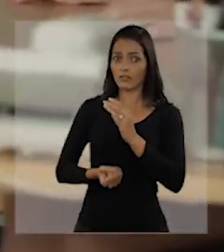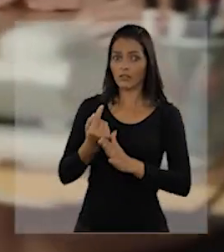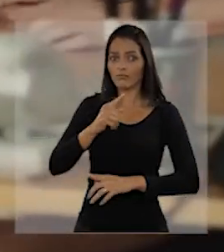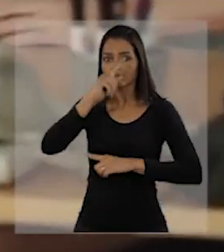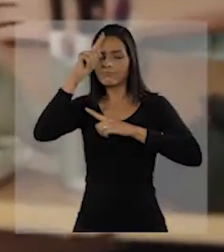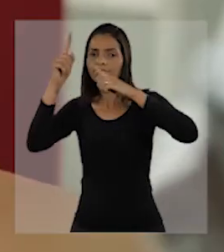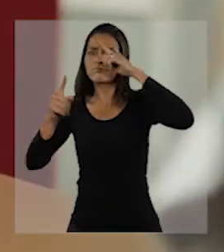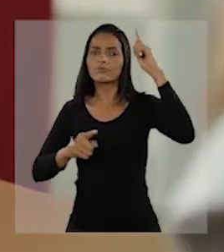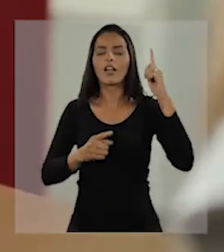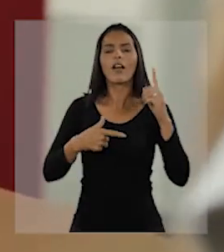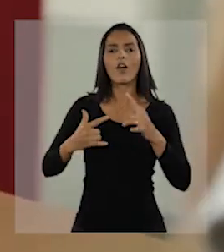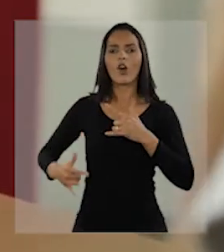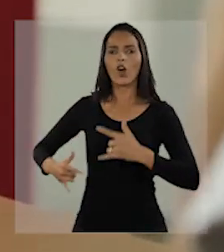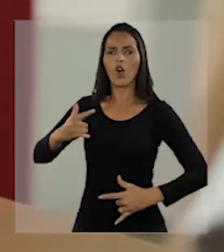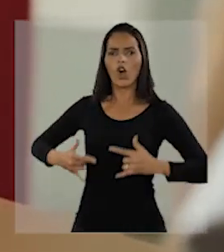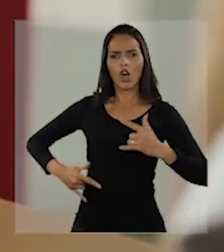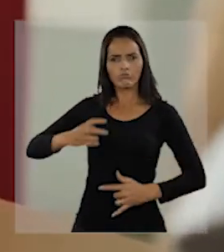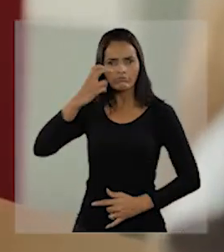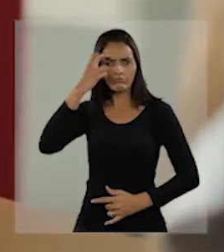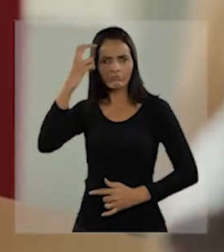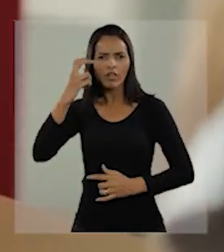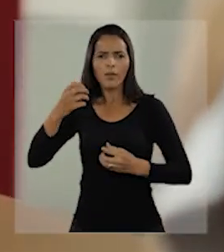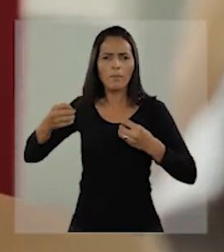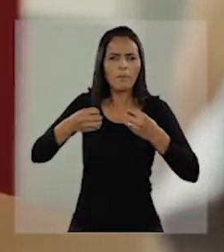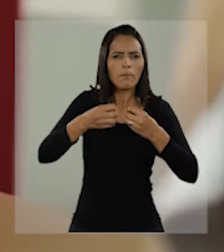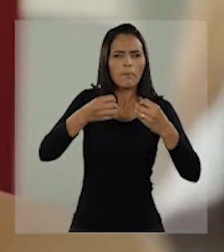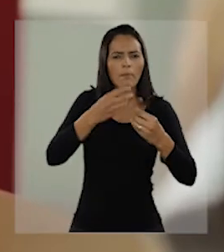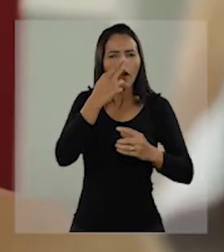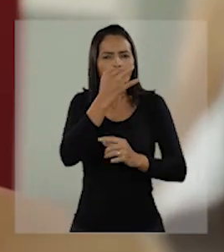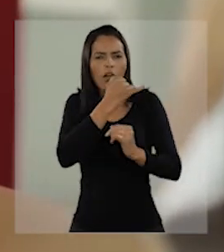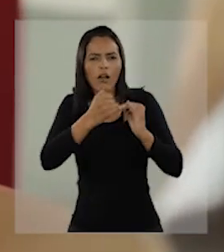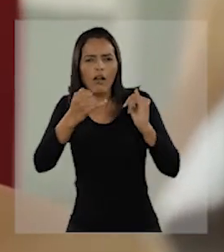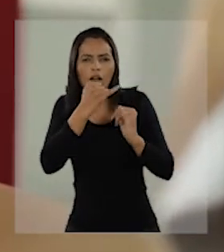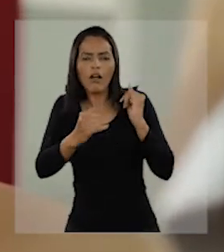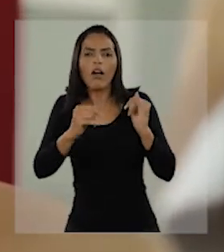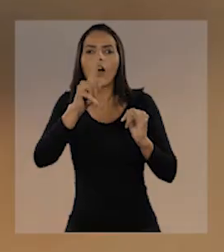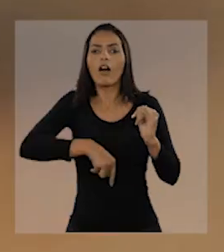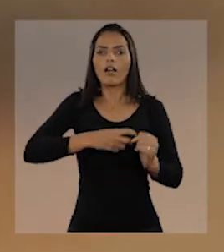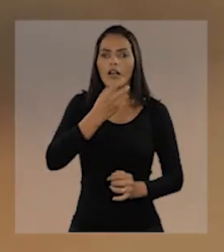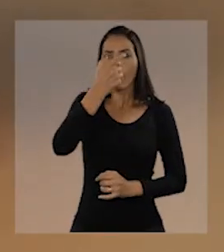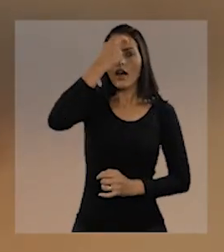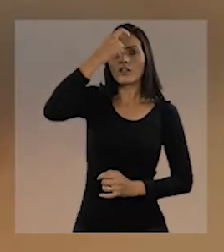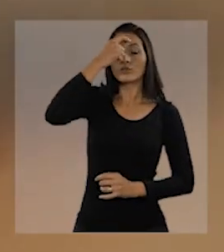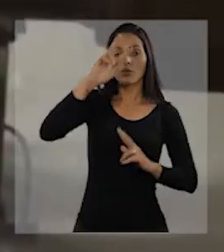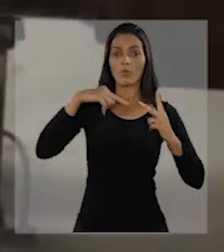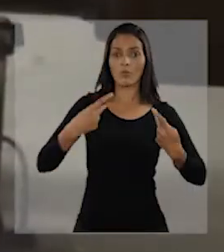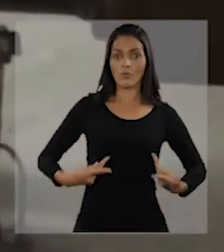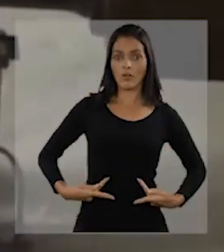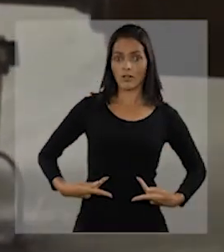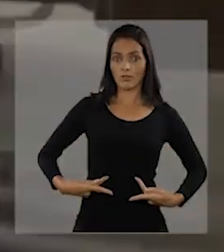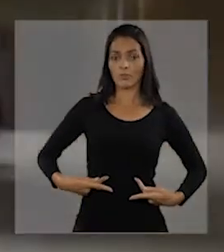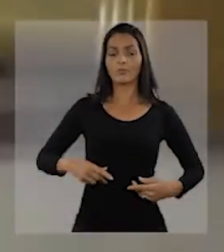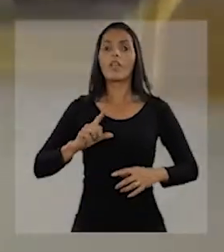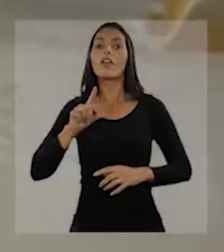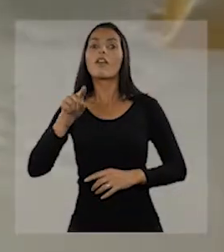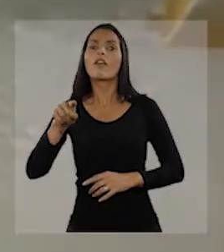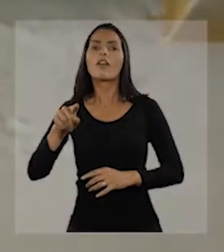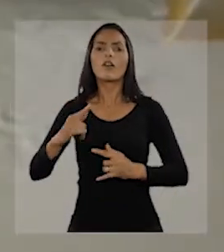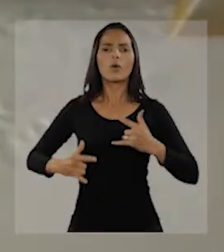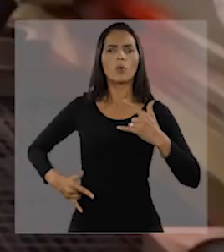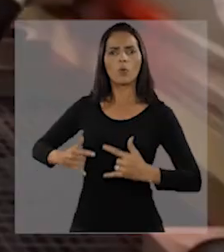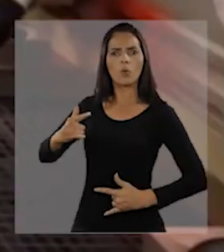desenvolve máquinas inteligentes e que se aproximam do raciocínio humano para algumas atividades. Até certo ponto,